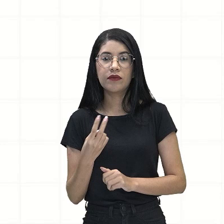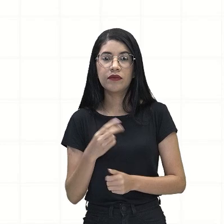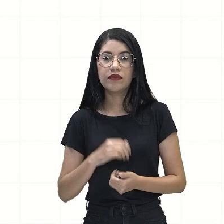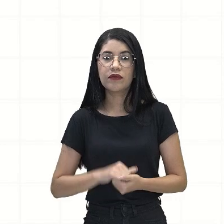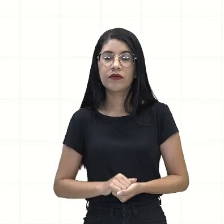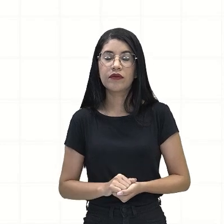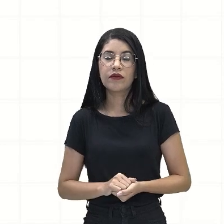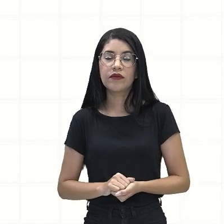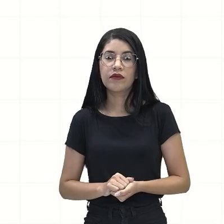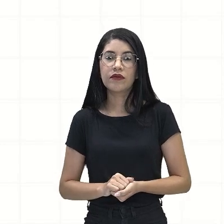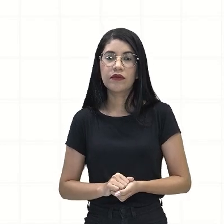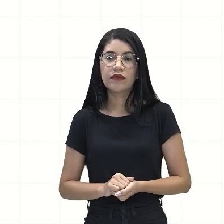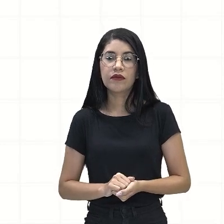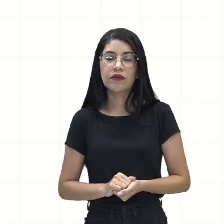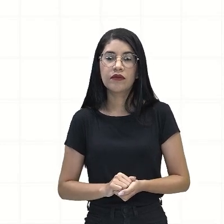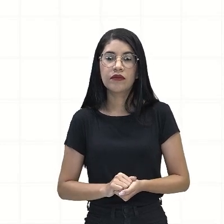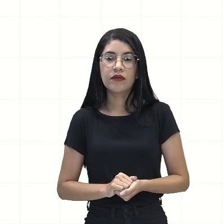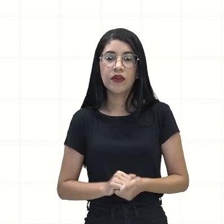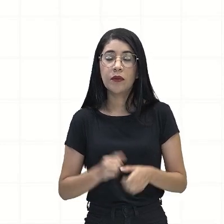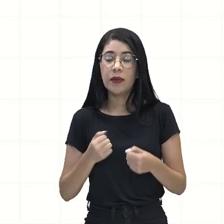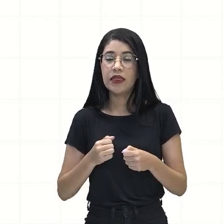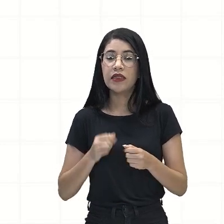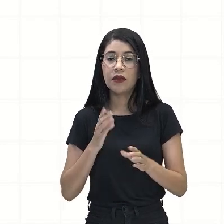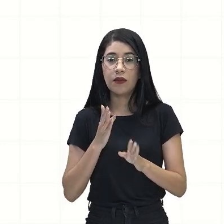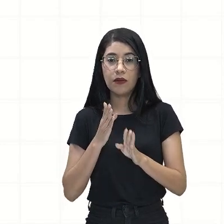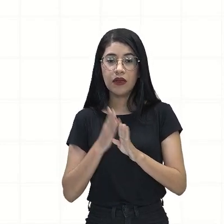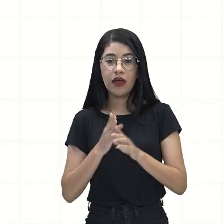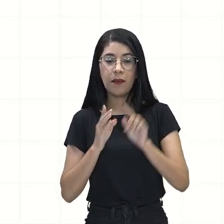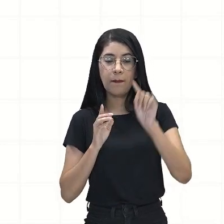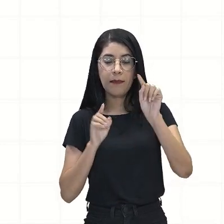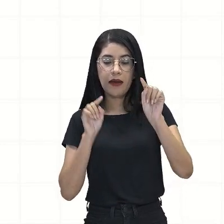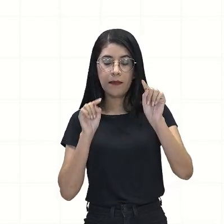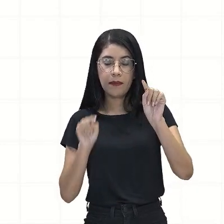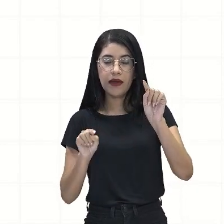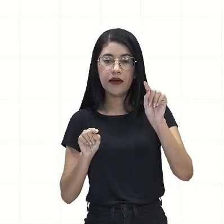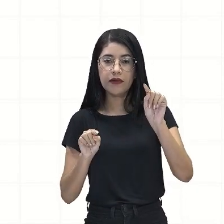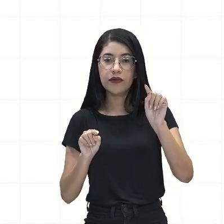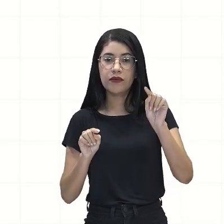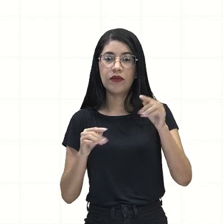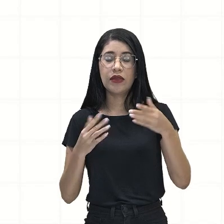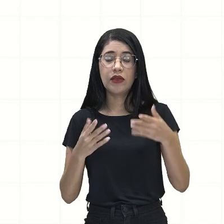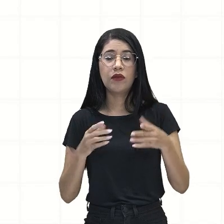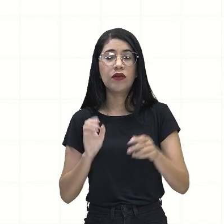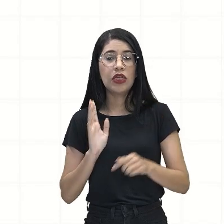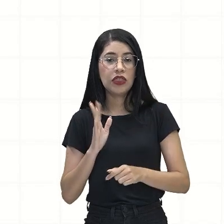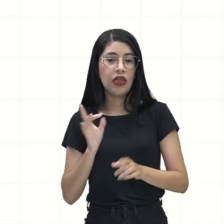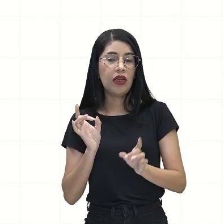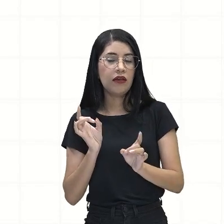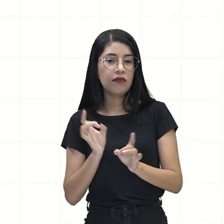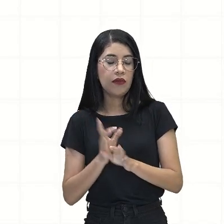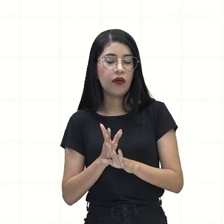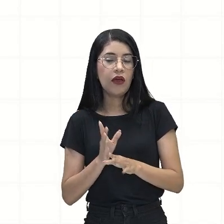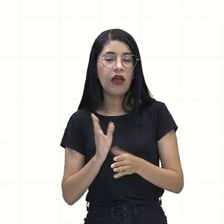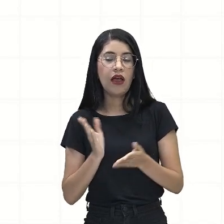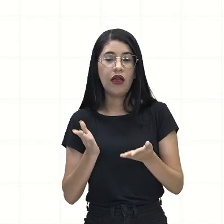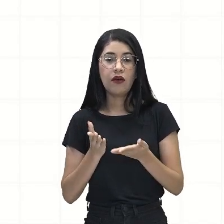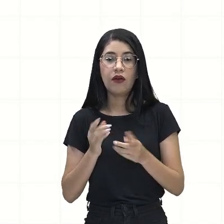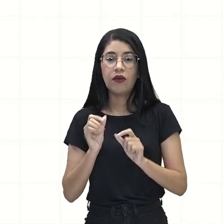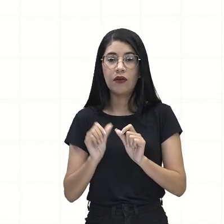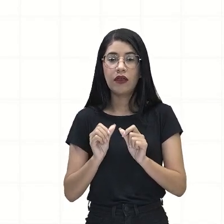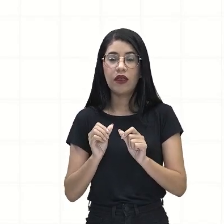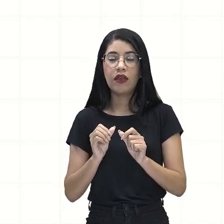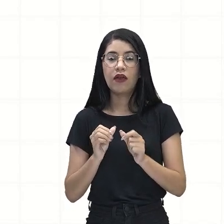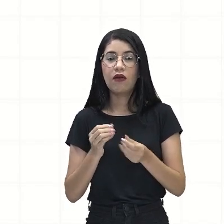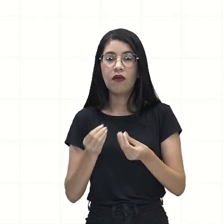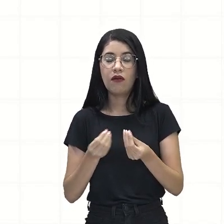2. Então, a primeira coisa é destacar os pontos. Depois dos pontos estarem destacados, a gente vai montar aqui, ó.